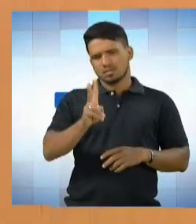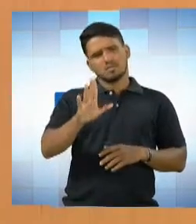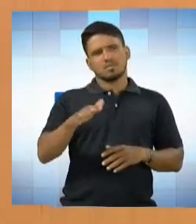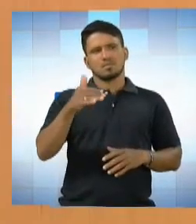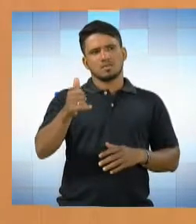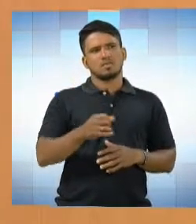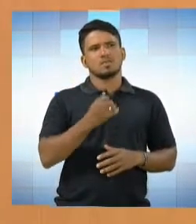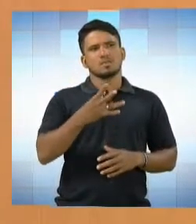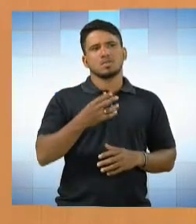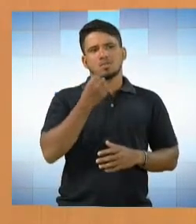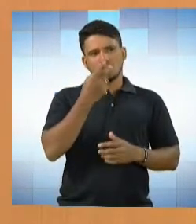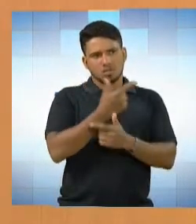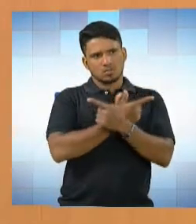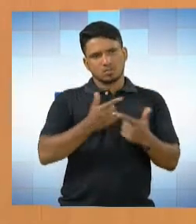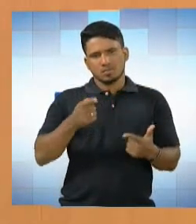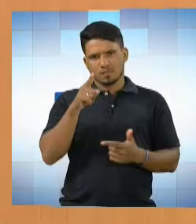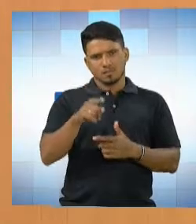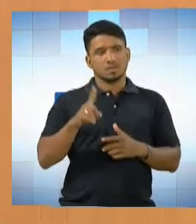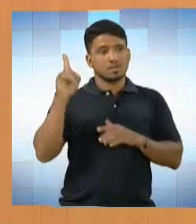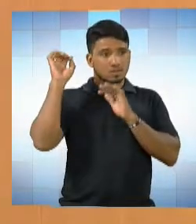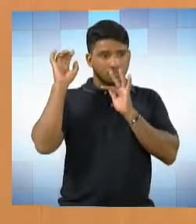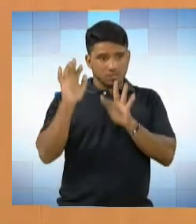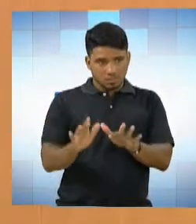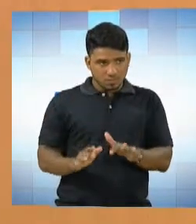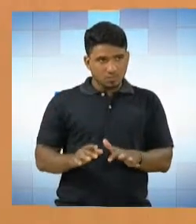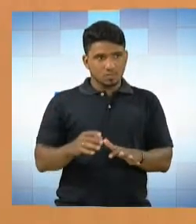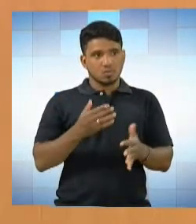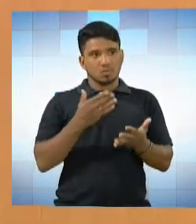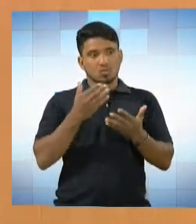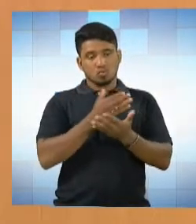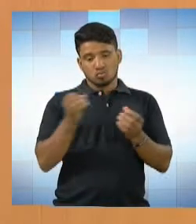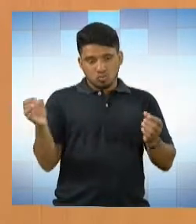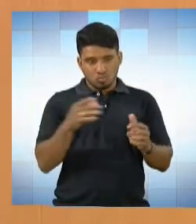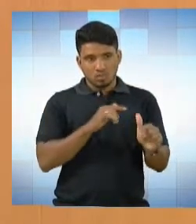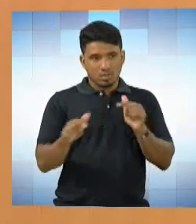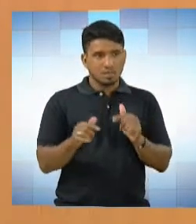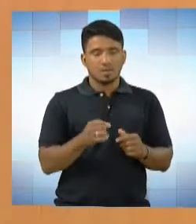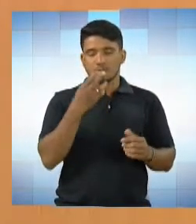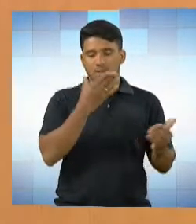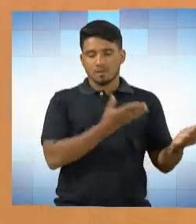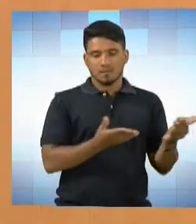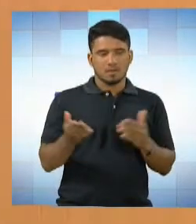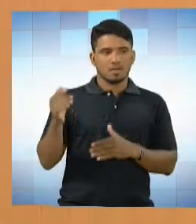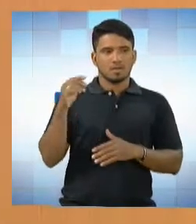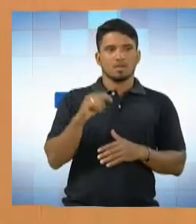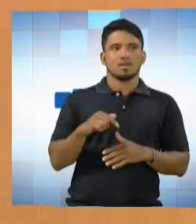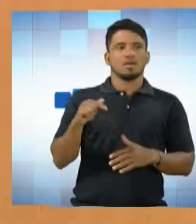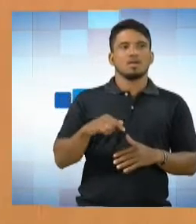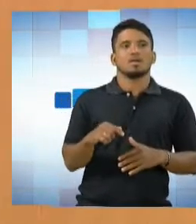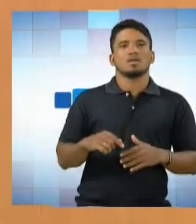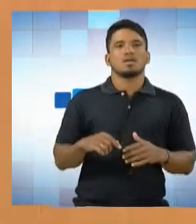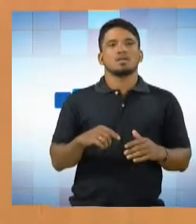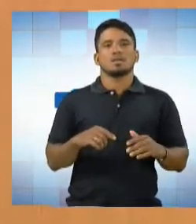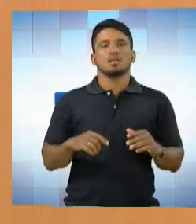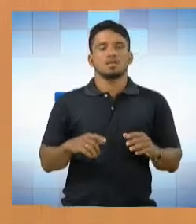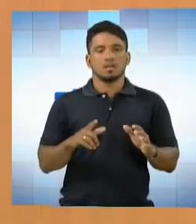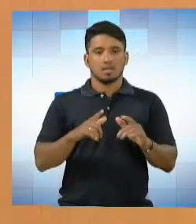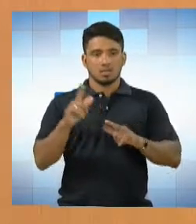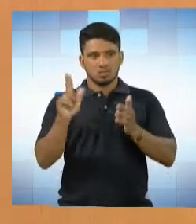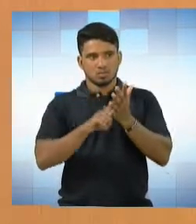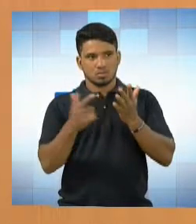Pois é, Lindalva. Boa sorte para você, que Deus te ilumine nesse novo projeto. Seja bem-vinda ao campo dos comunicadores